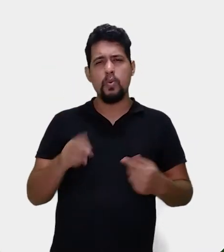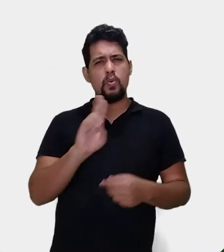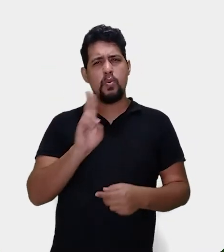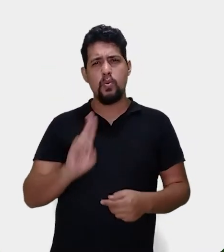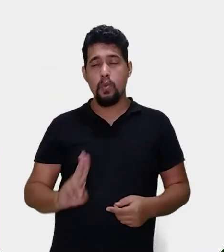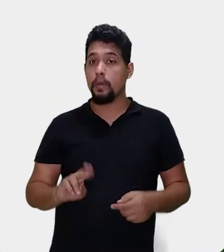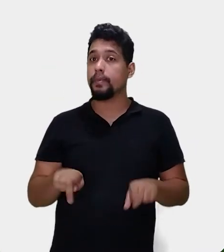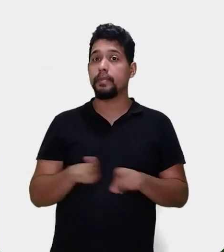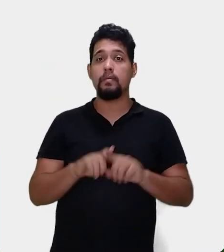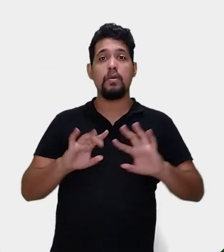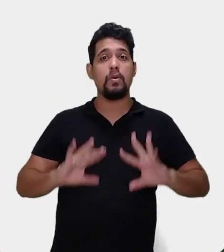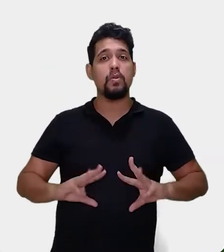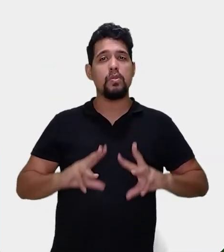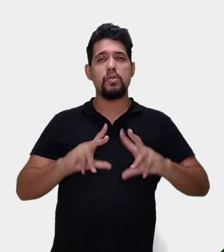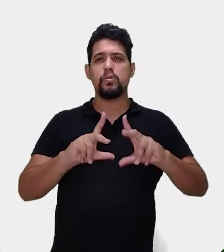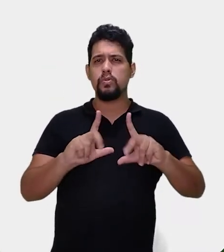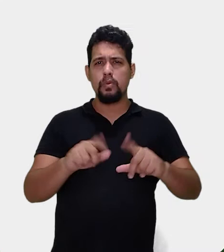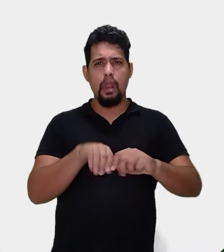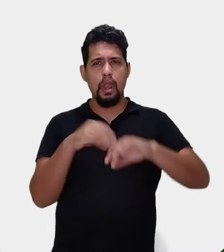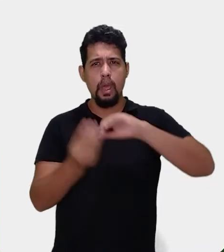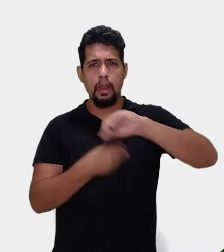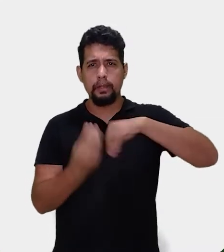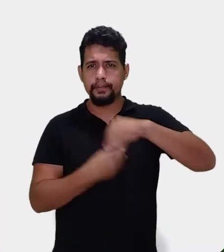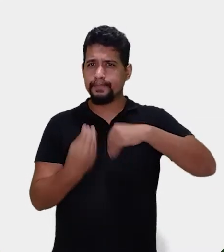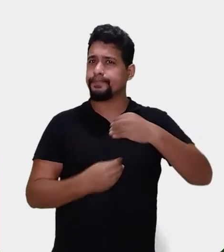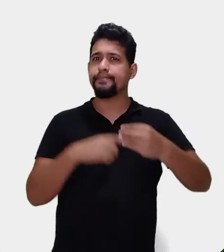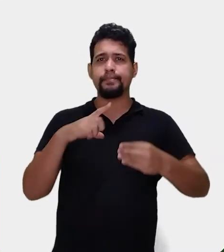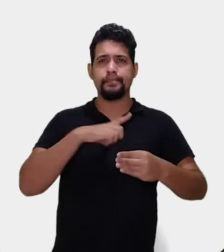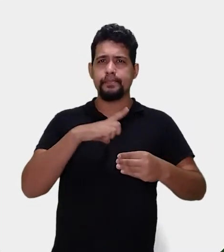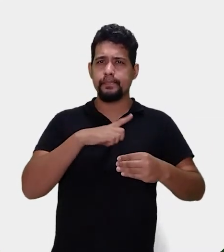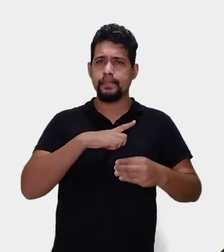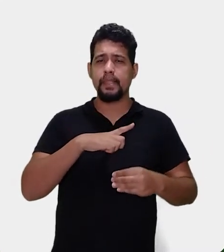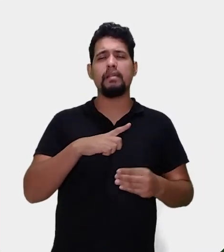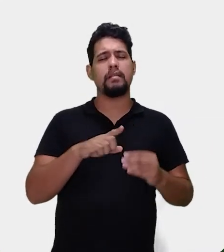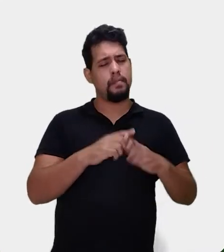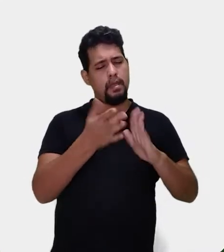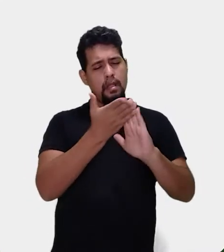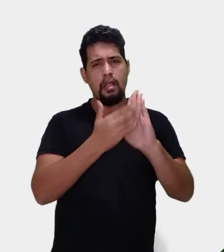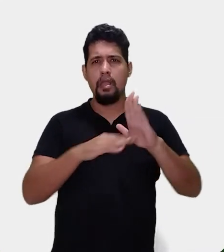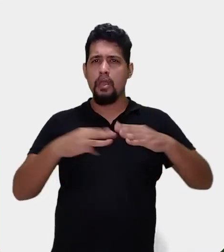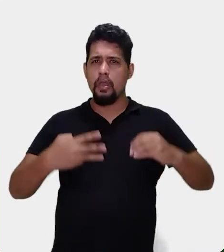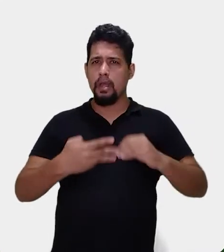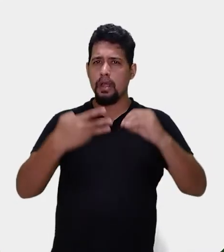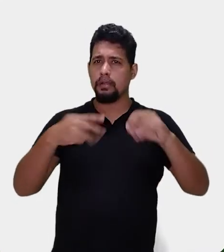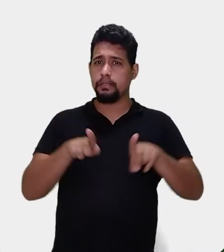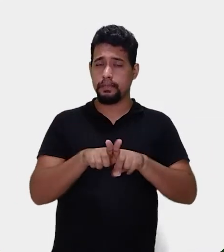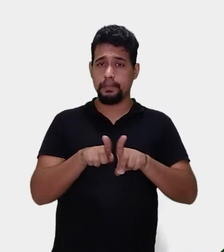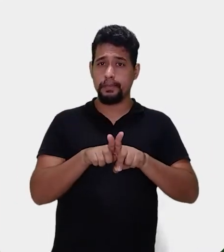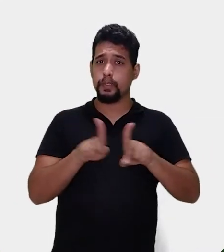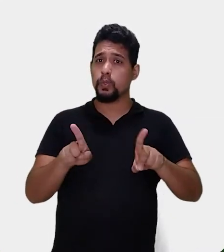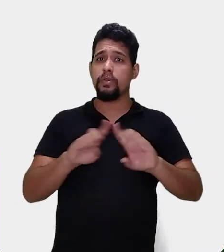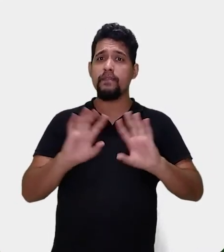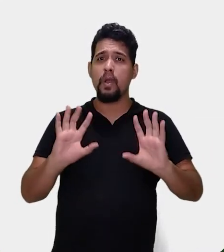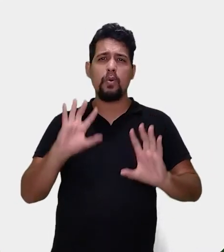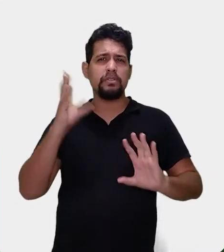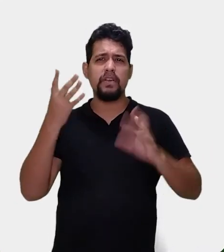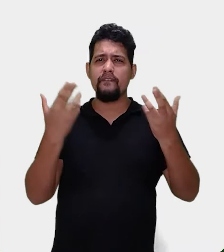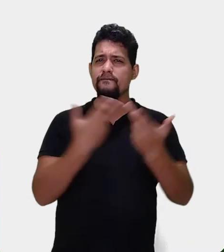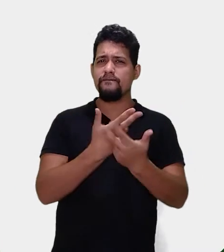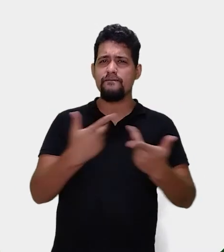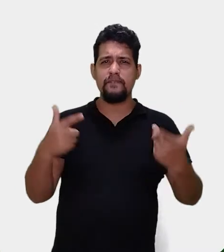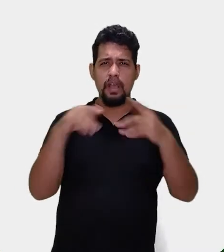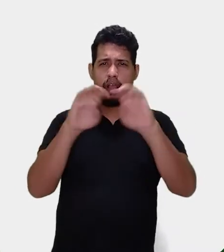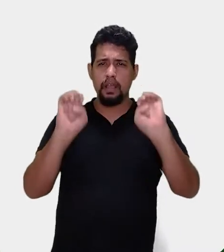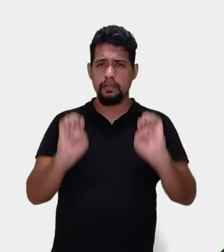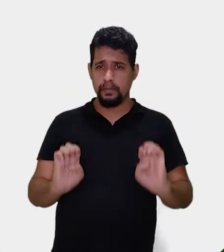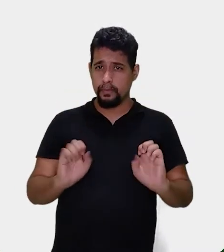hemicelulose, pectina. Então, todas essas substâncias que vão formar parede celular ou que vão formar